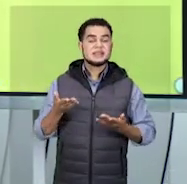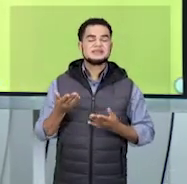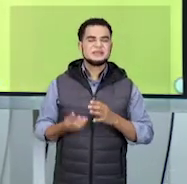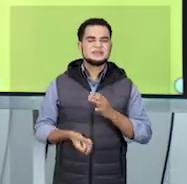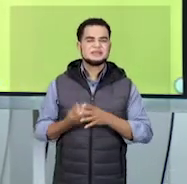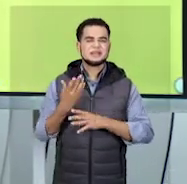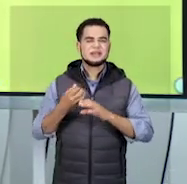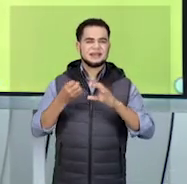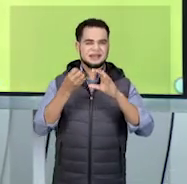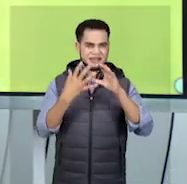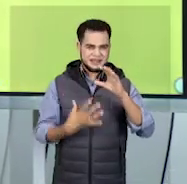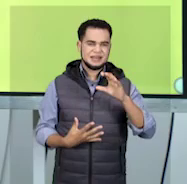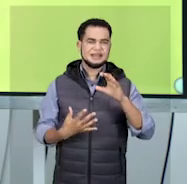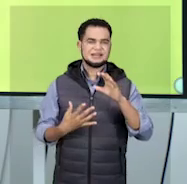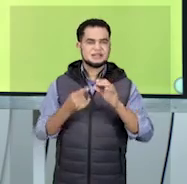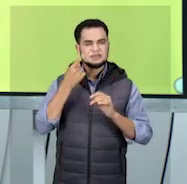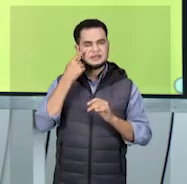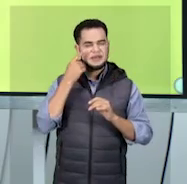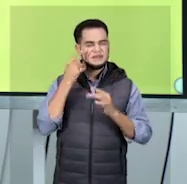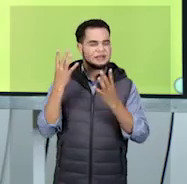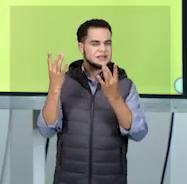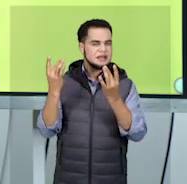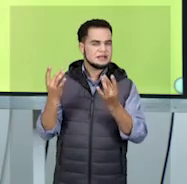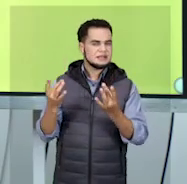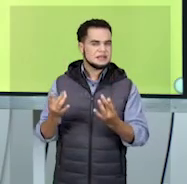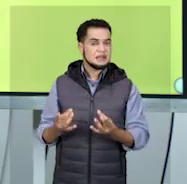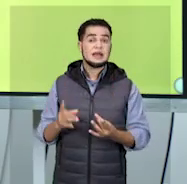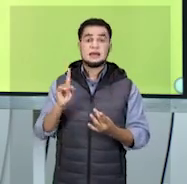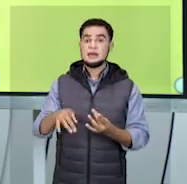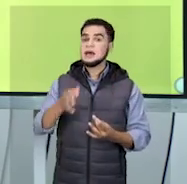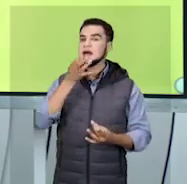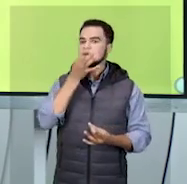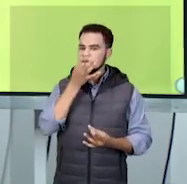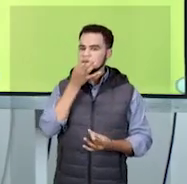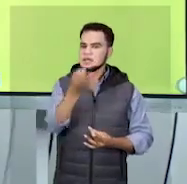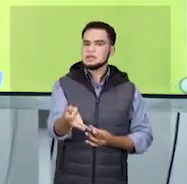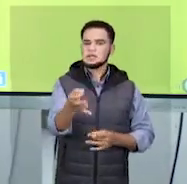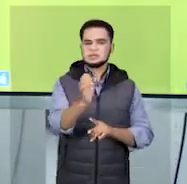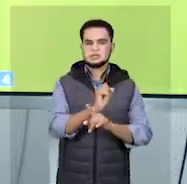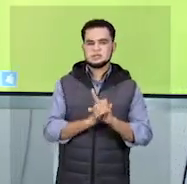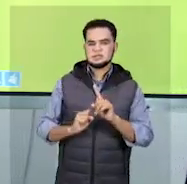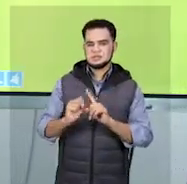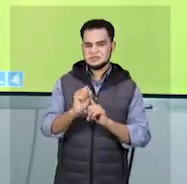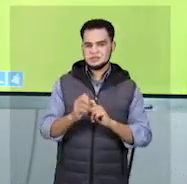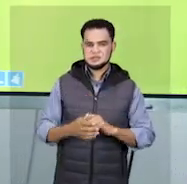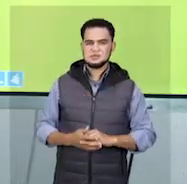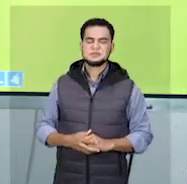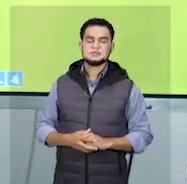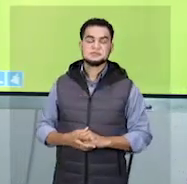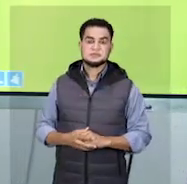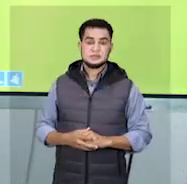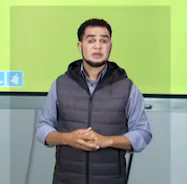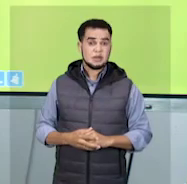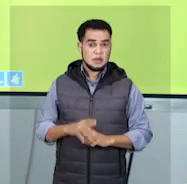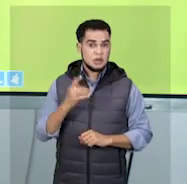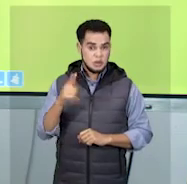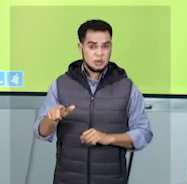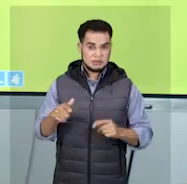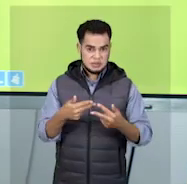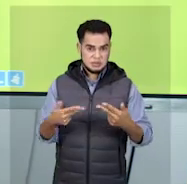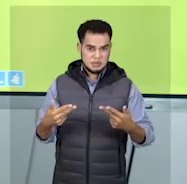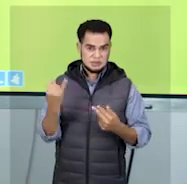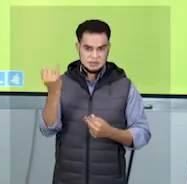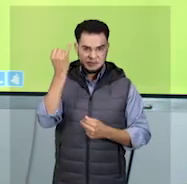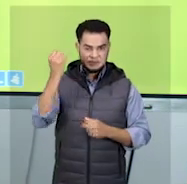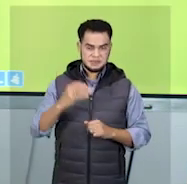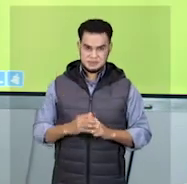vai ver daqui a pouquinho com mais detalhe, que é a crítica social. Outra questão importante que tem aqui,